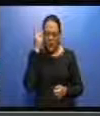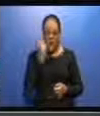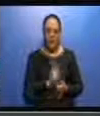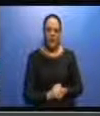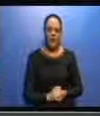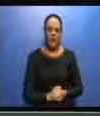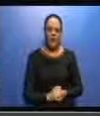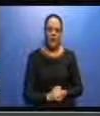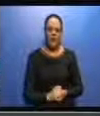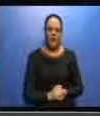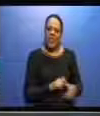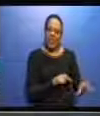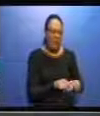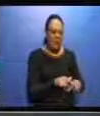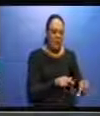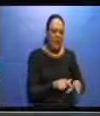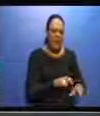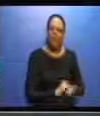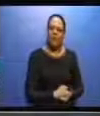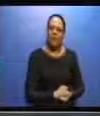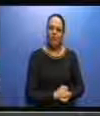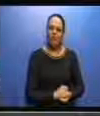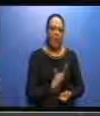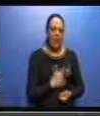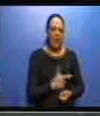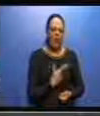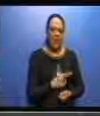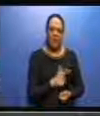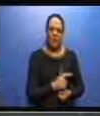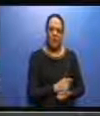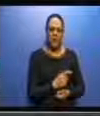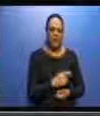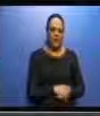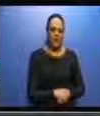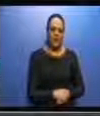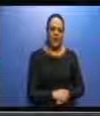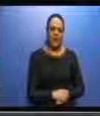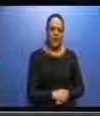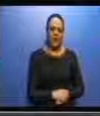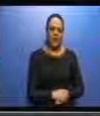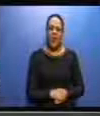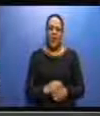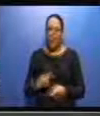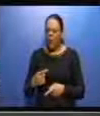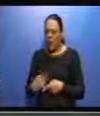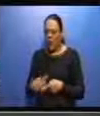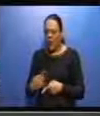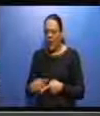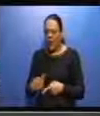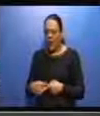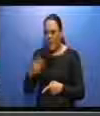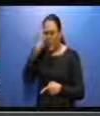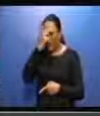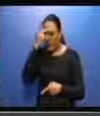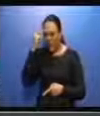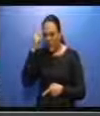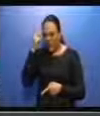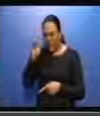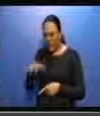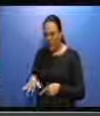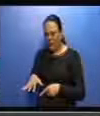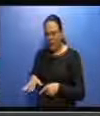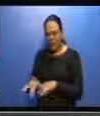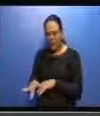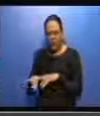não cresceu a mesma intensidade em que cresceu o número de pessoas que lindo né morais da